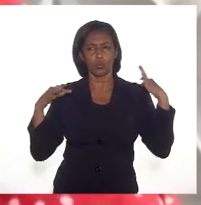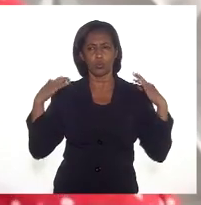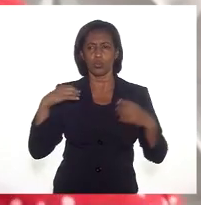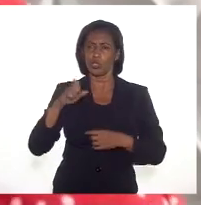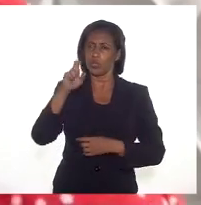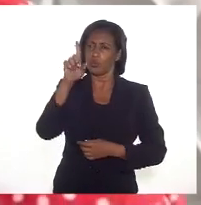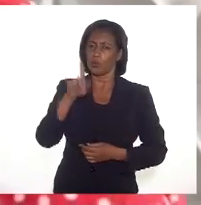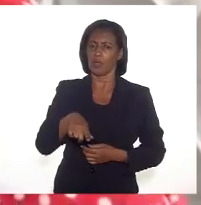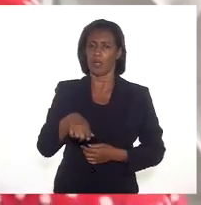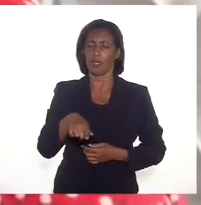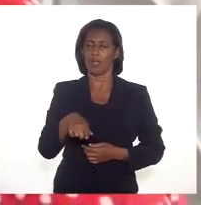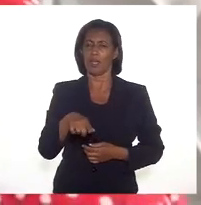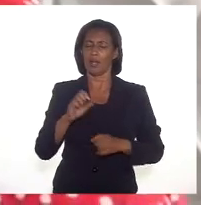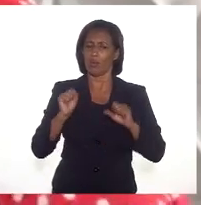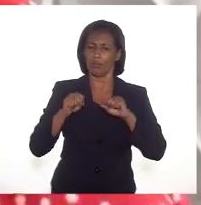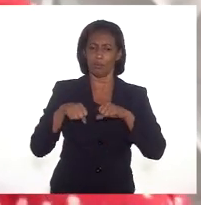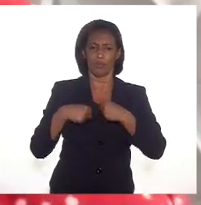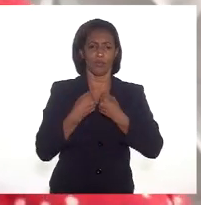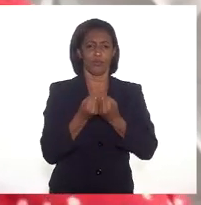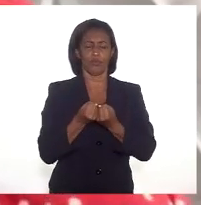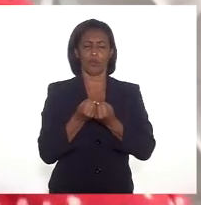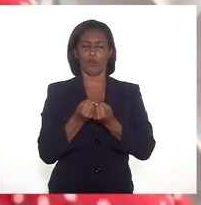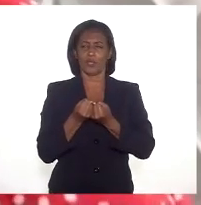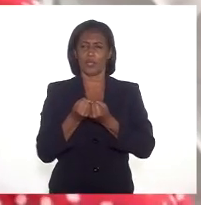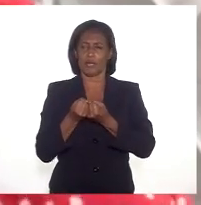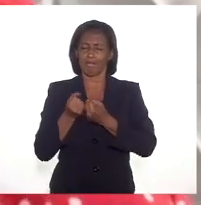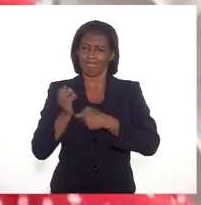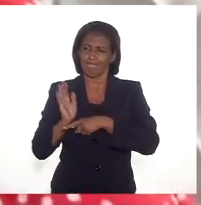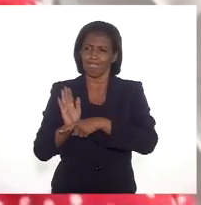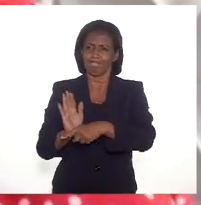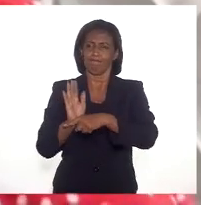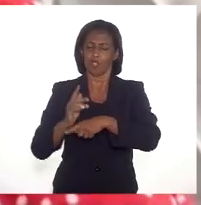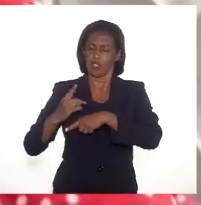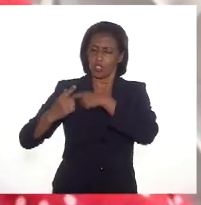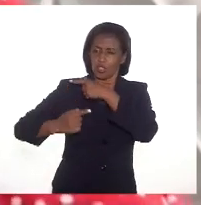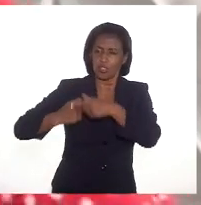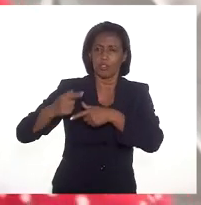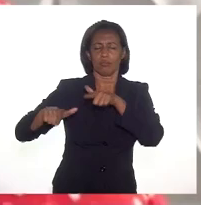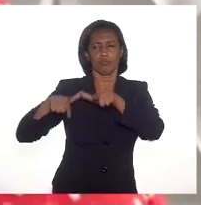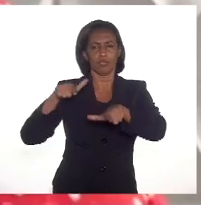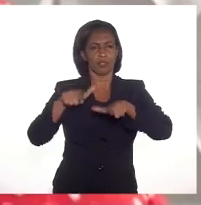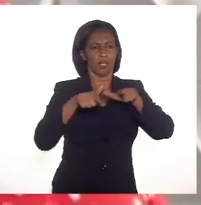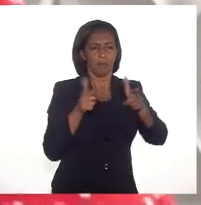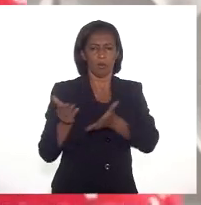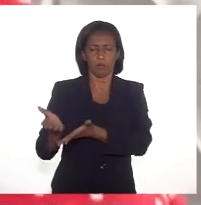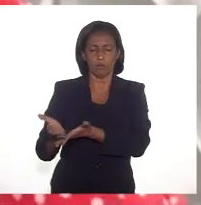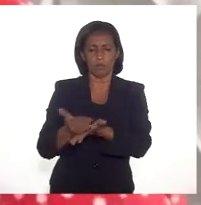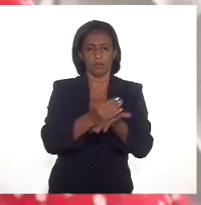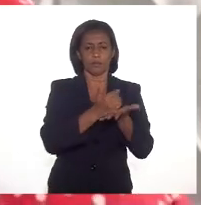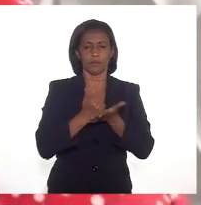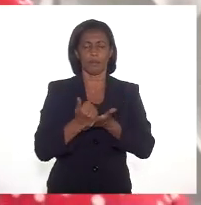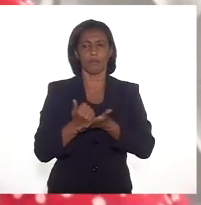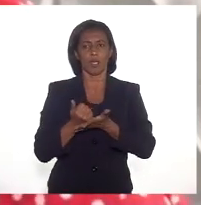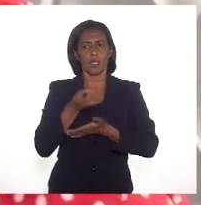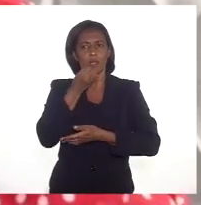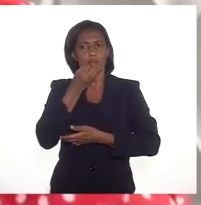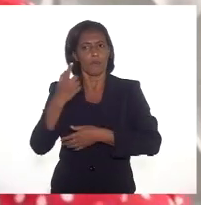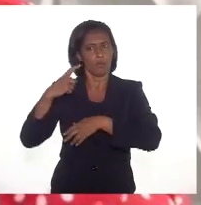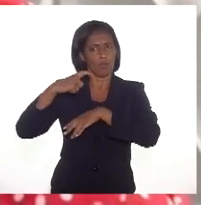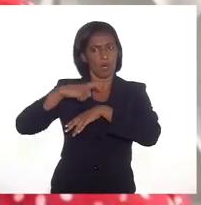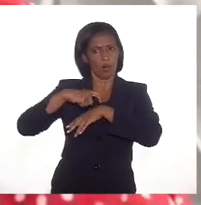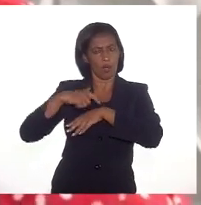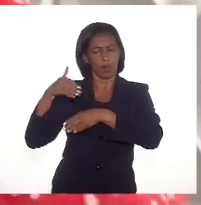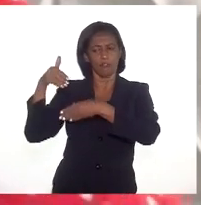Excelência falou, uma força, né, indutora de geração de emprego e renda. Então, em muito boa hora, esse projeto